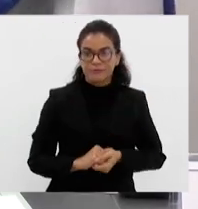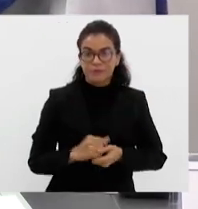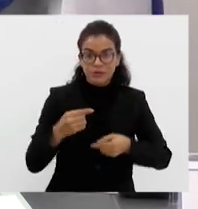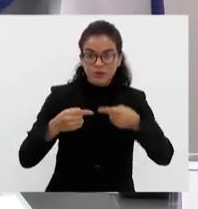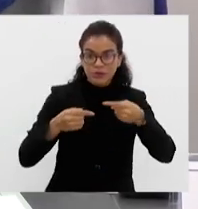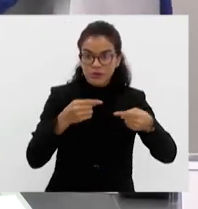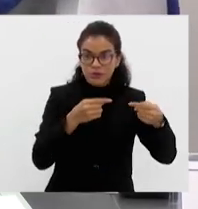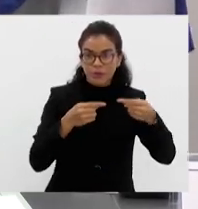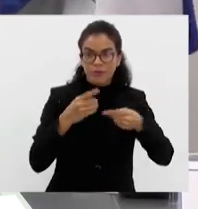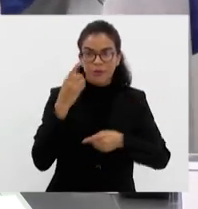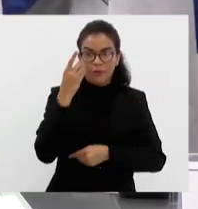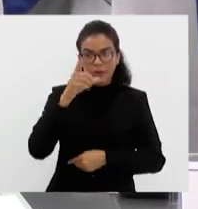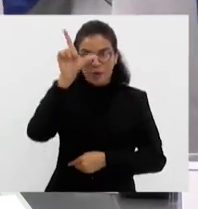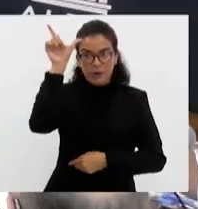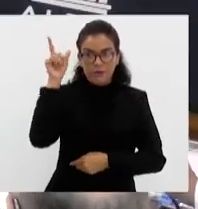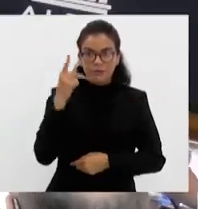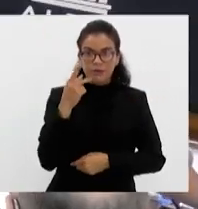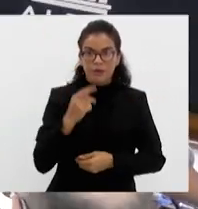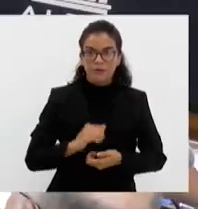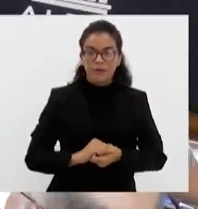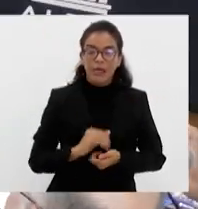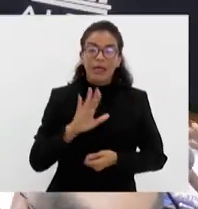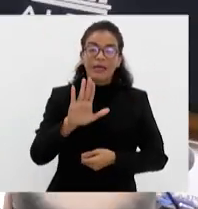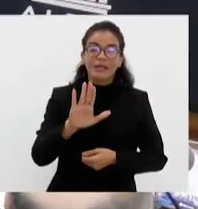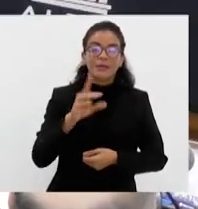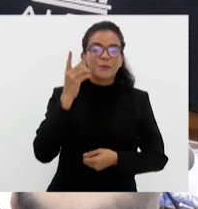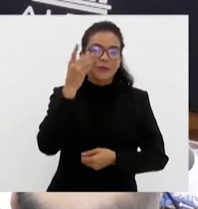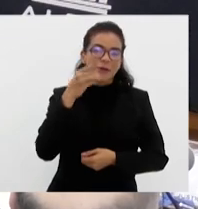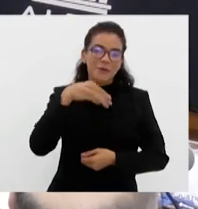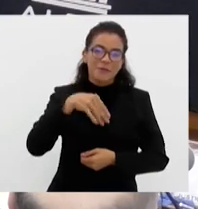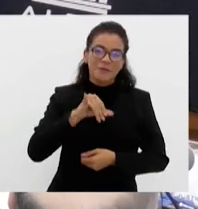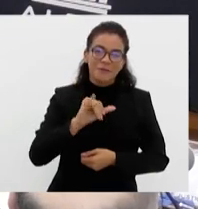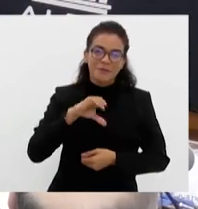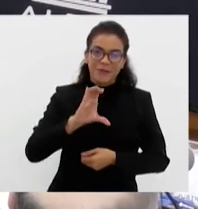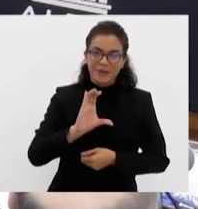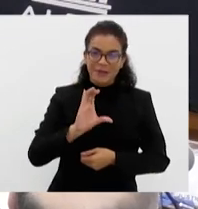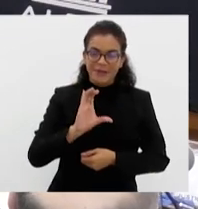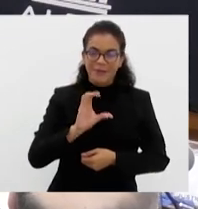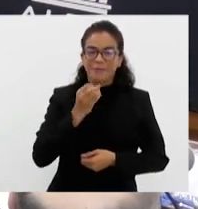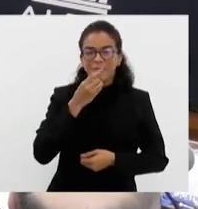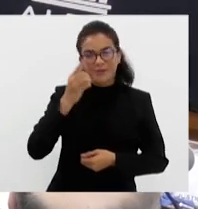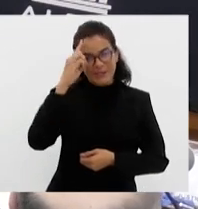discutir, deputado Luiz Paulo. Deputado Mink, bom dia.